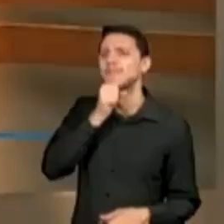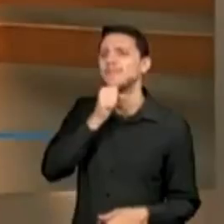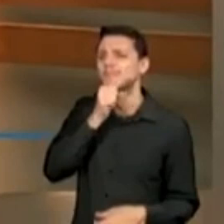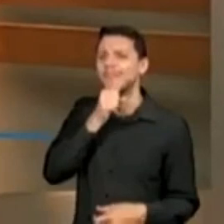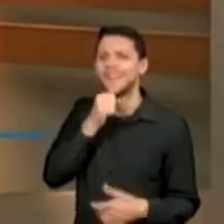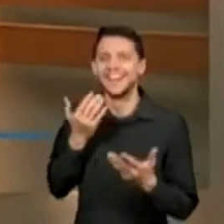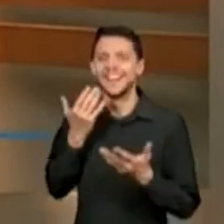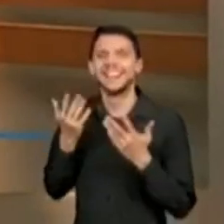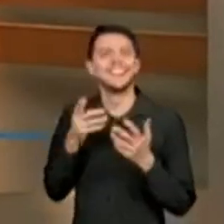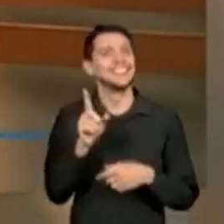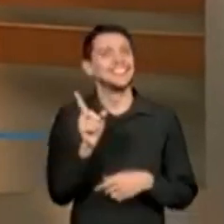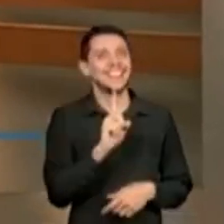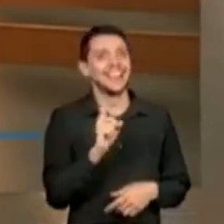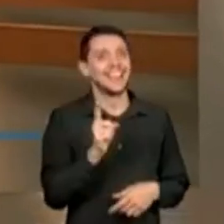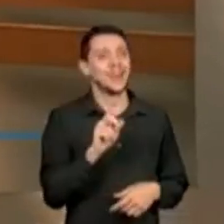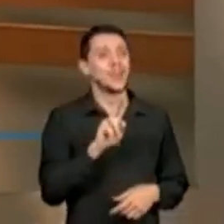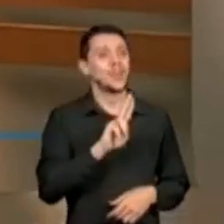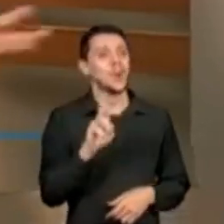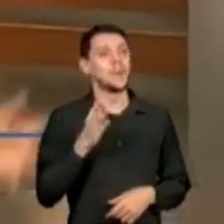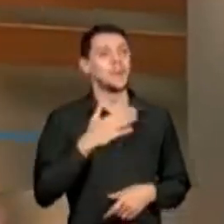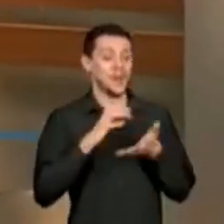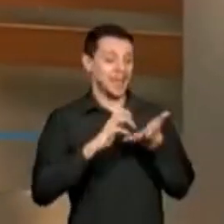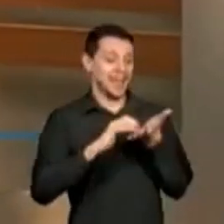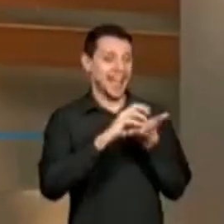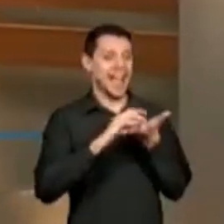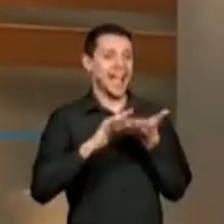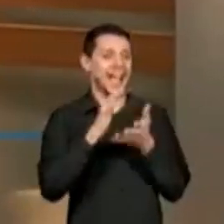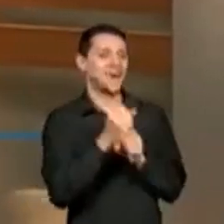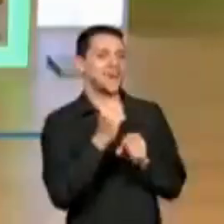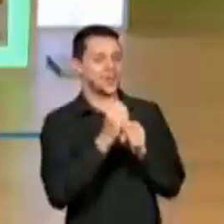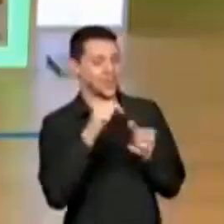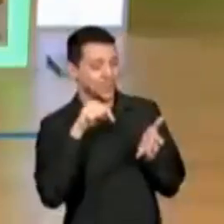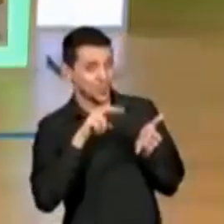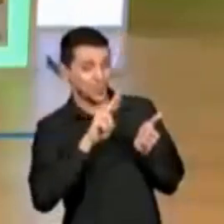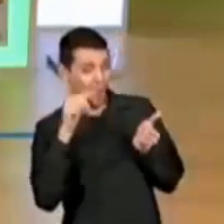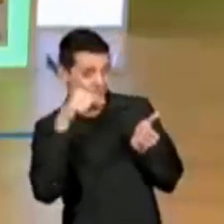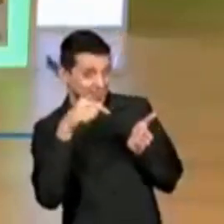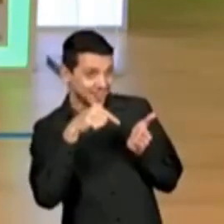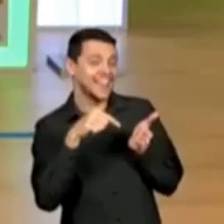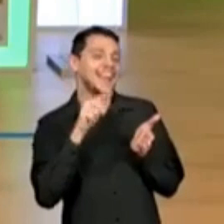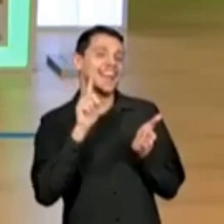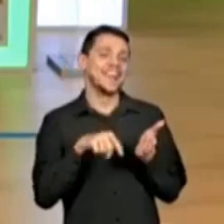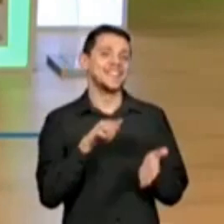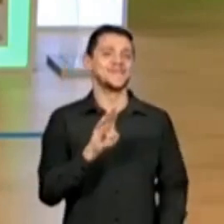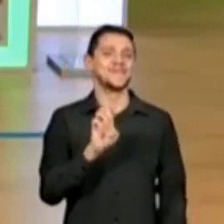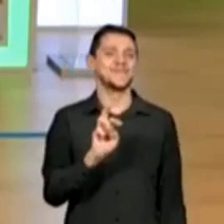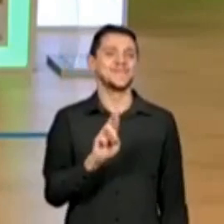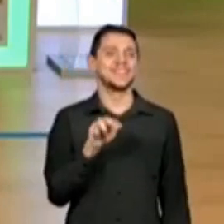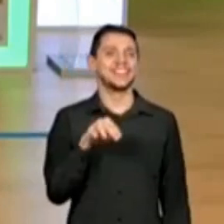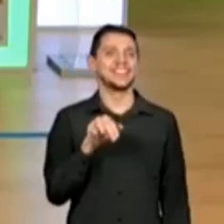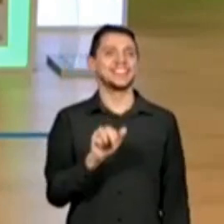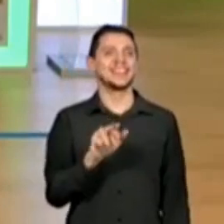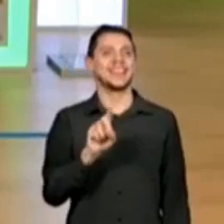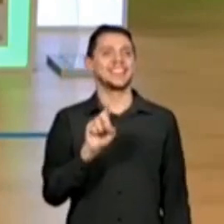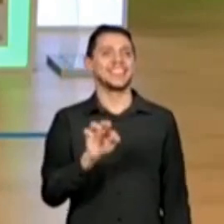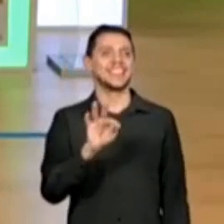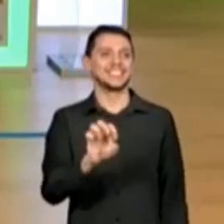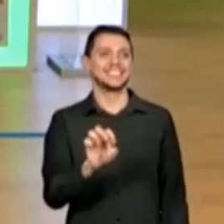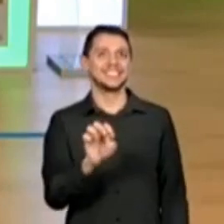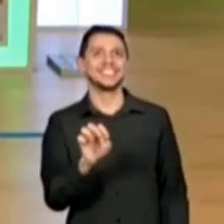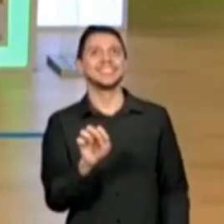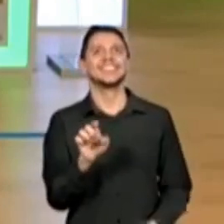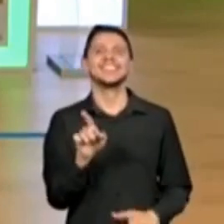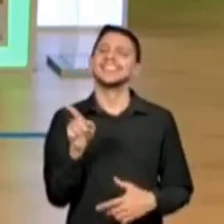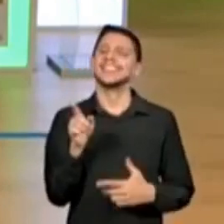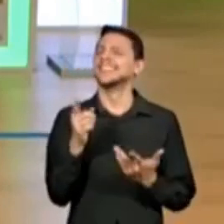minha calculadora. Minha calculadora chama Bernadette. E aí ela não associou, não. Era só a calculadora e sim a avó dela. Aí ela ficou pensando, mas por